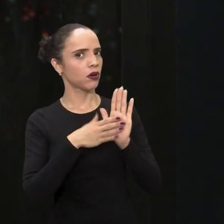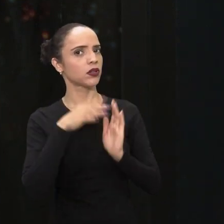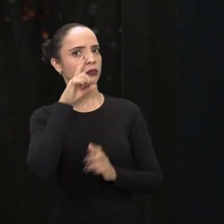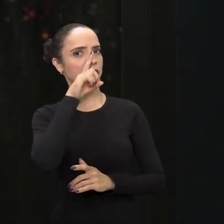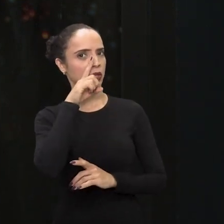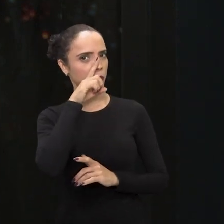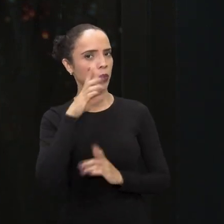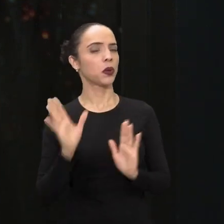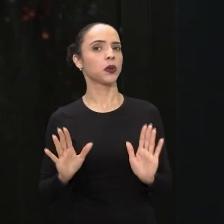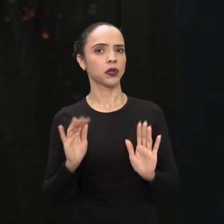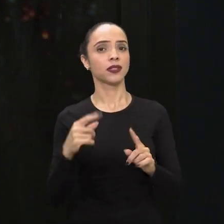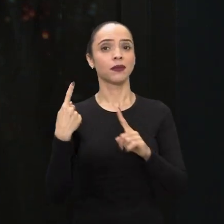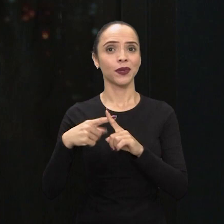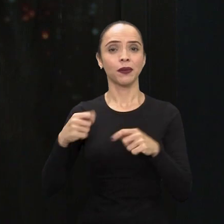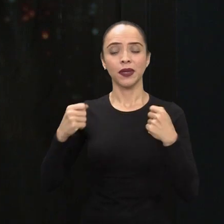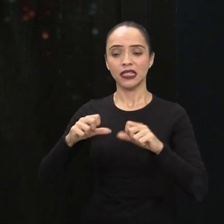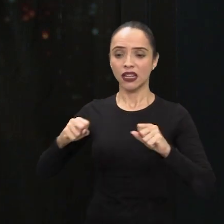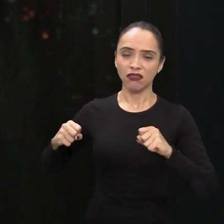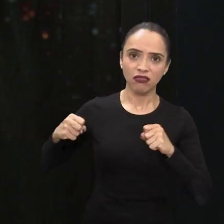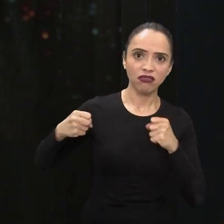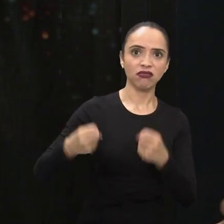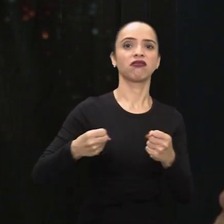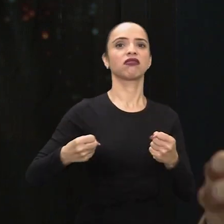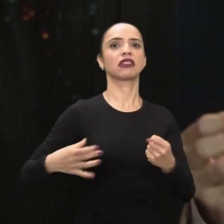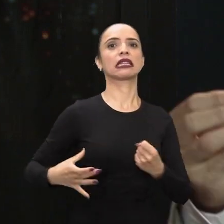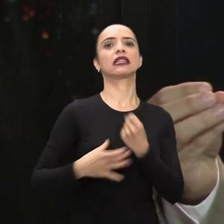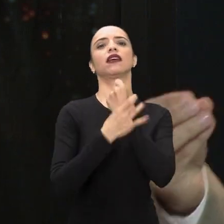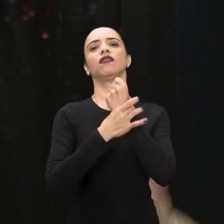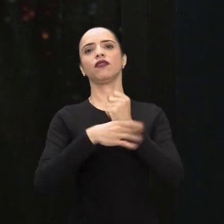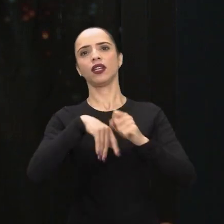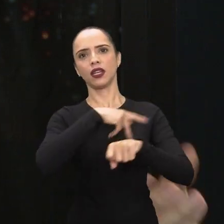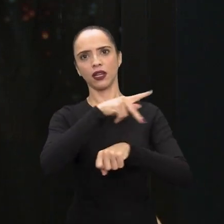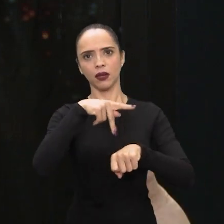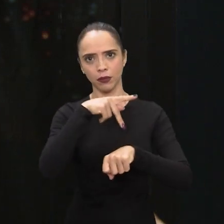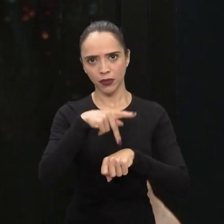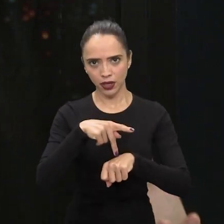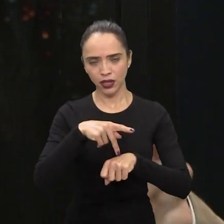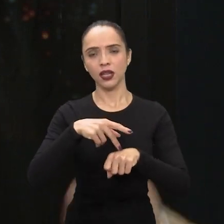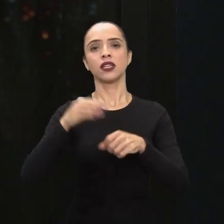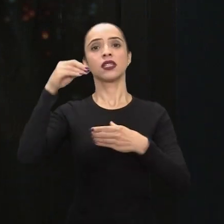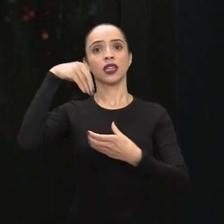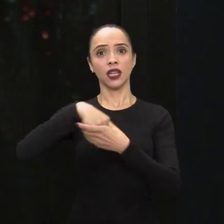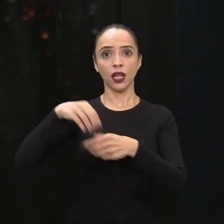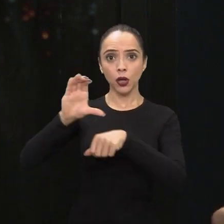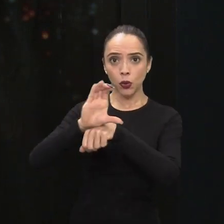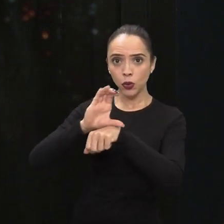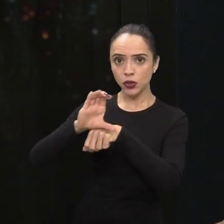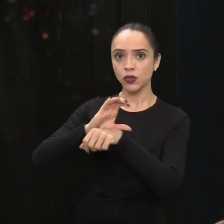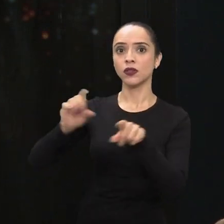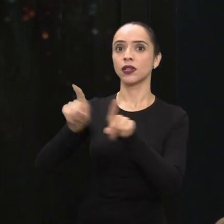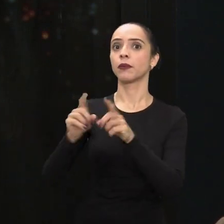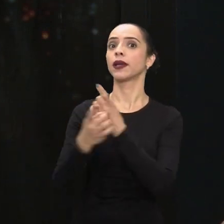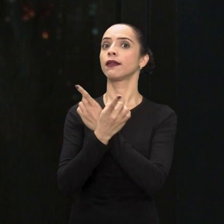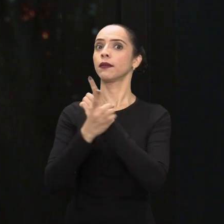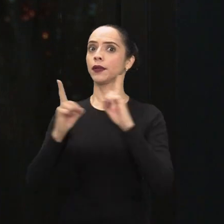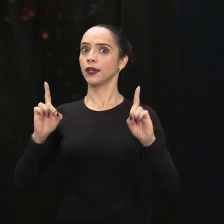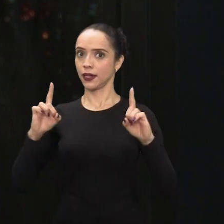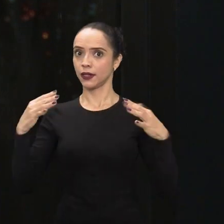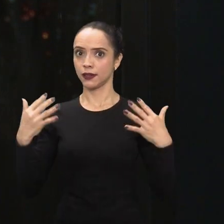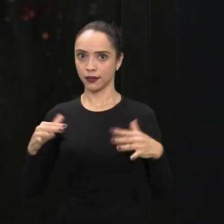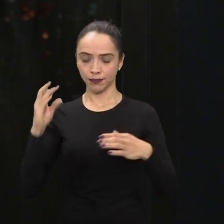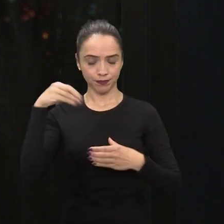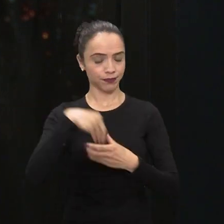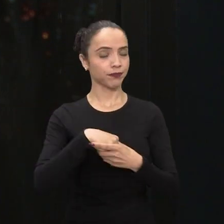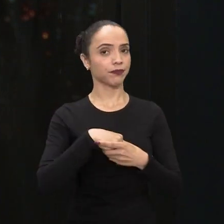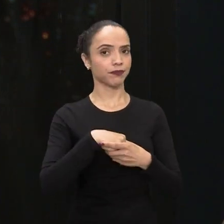própria de defender o País com todas as suas funções inclusive constitucionais né e democráticas a polícia não